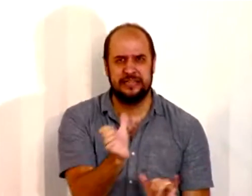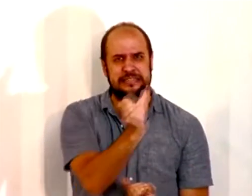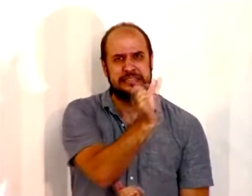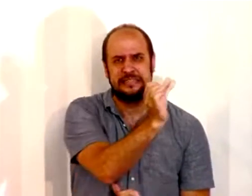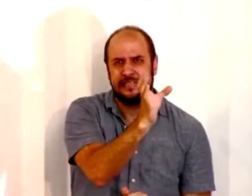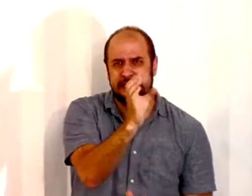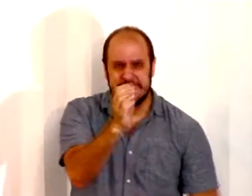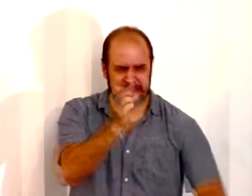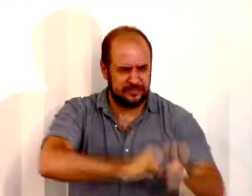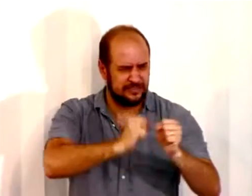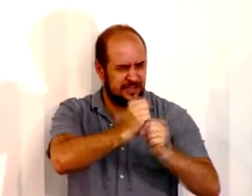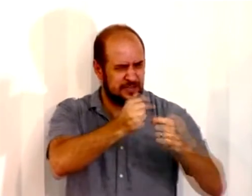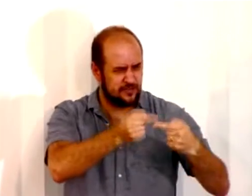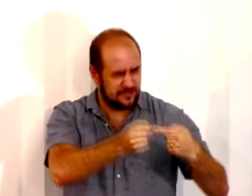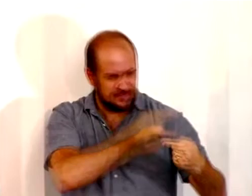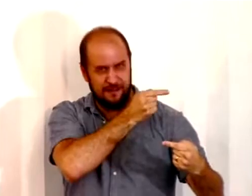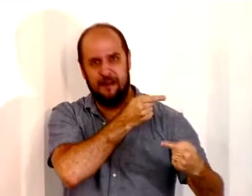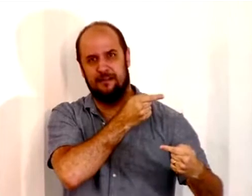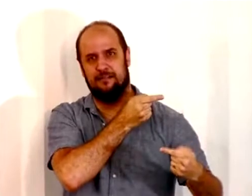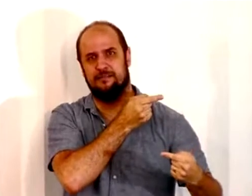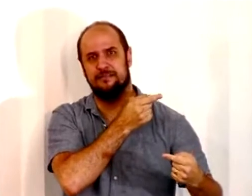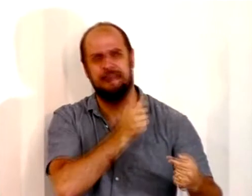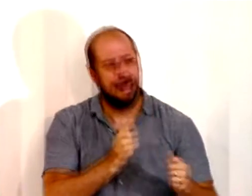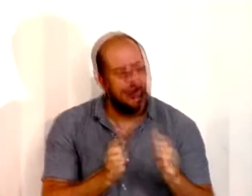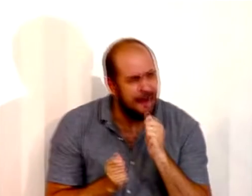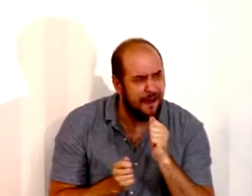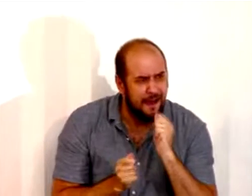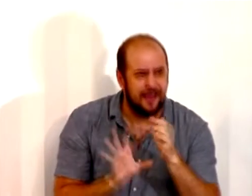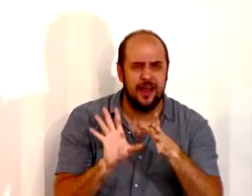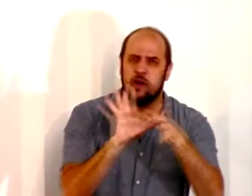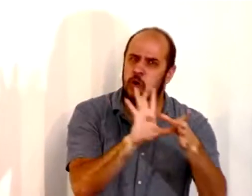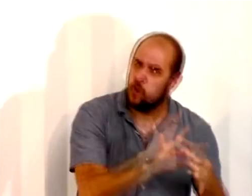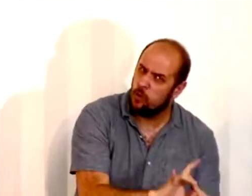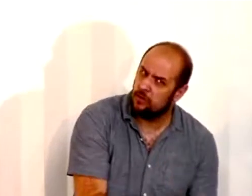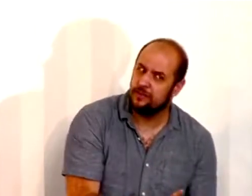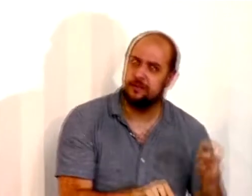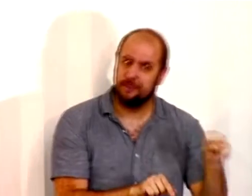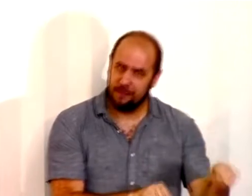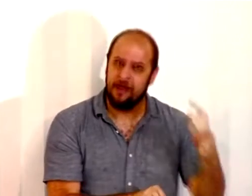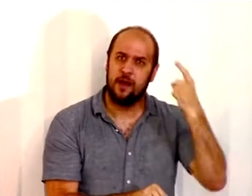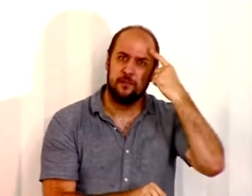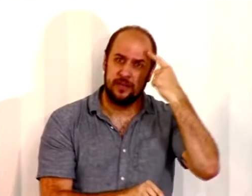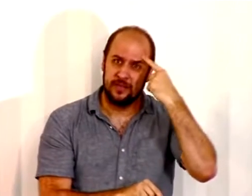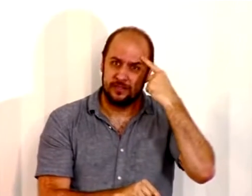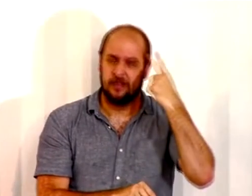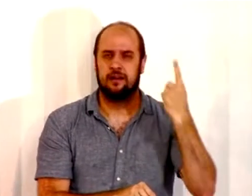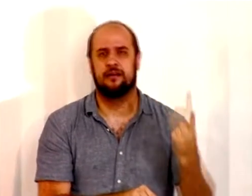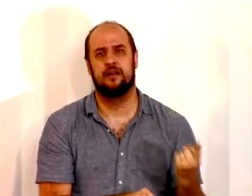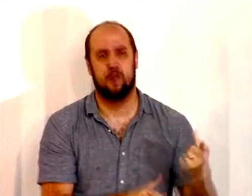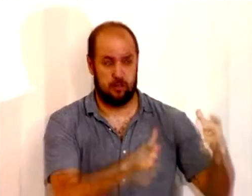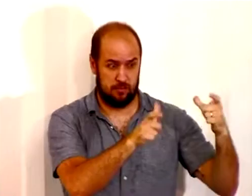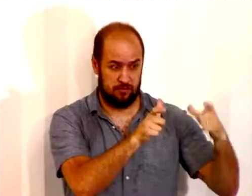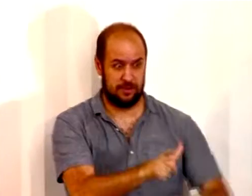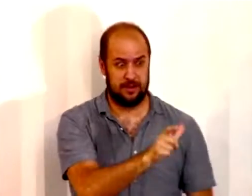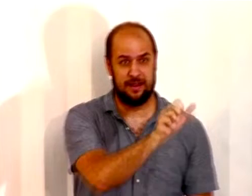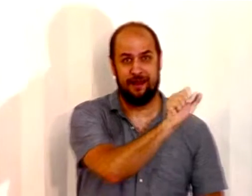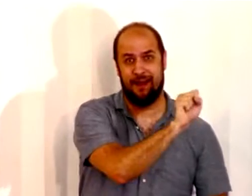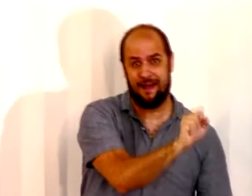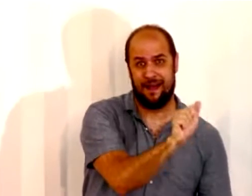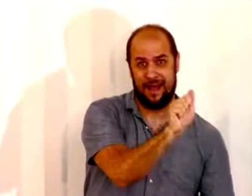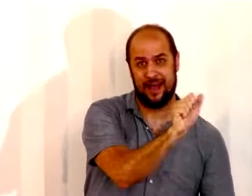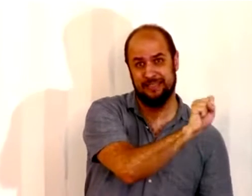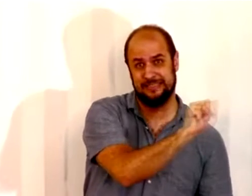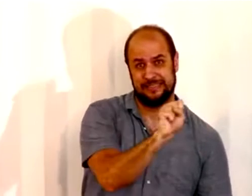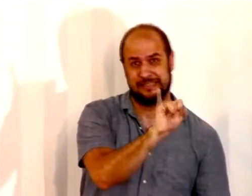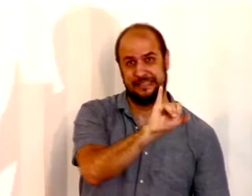600 anos antes de se cumprir, ainda aplicando para o contexto que eles estão vivendo ali do iminente ataque da Assíria. E é só os irmãos